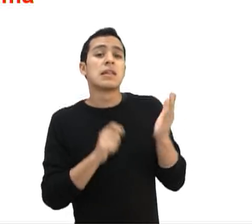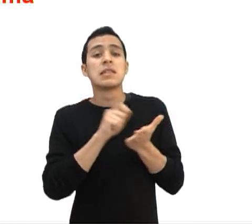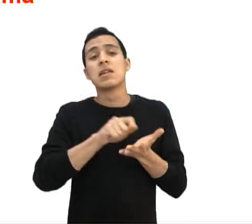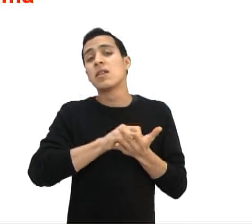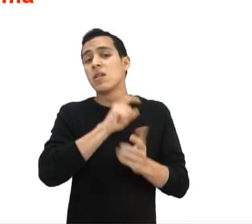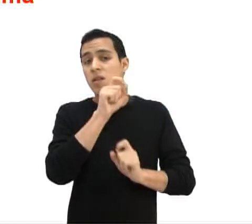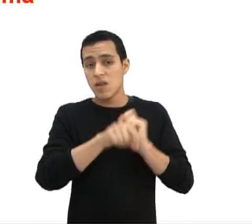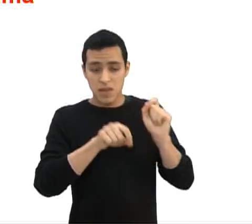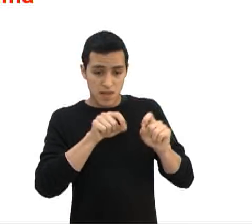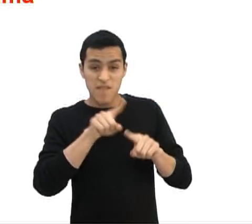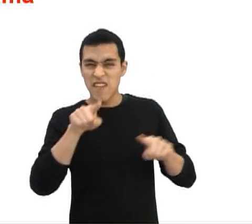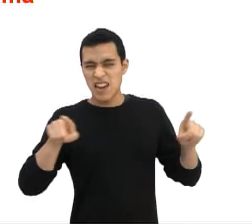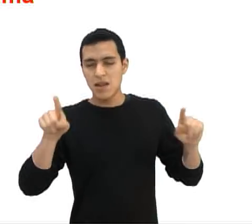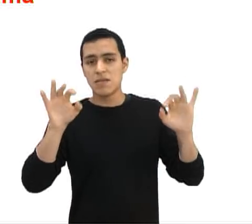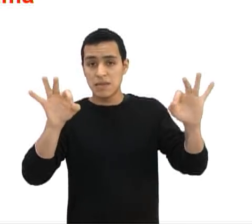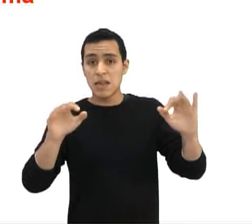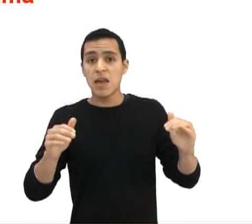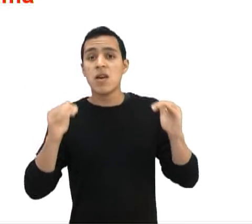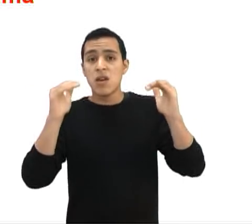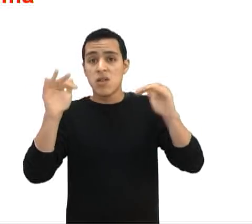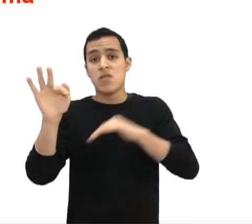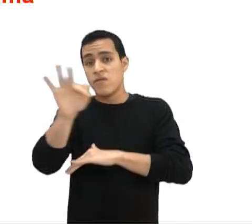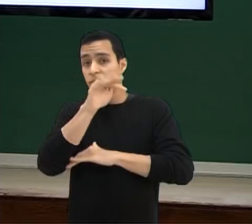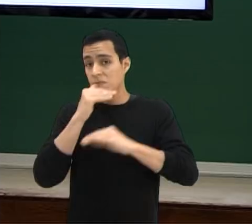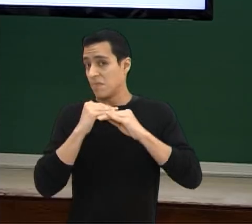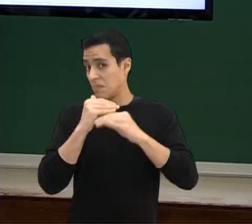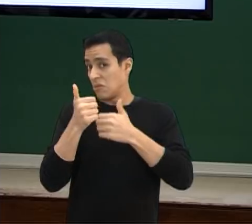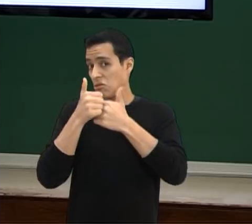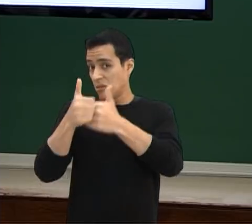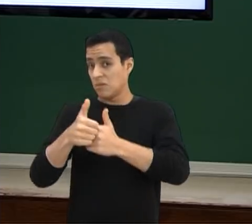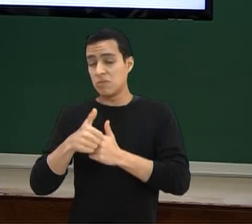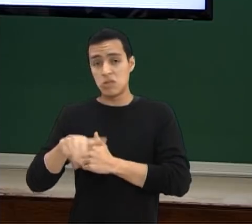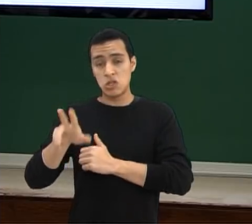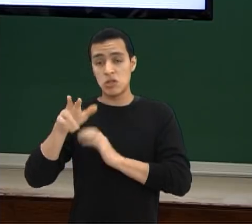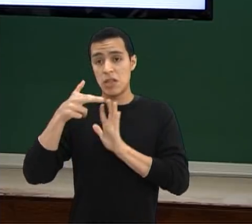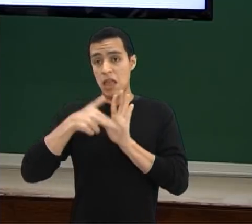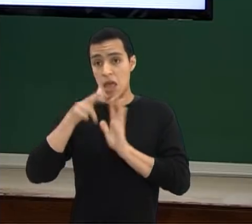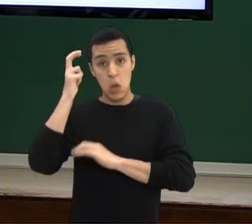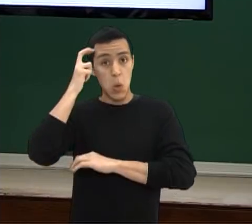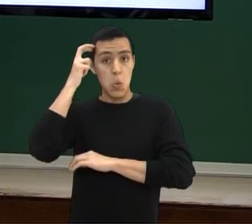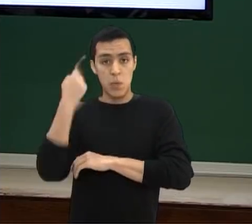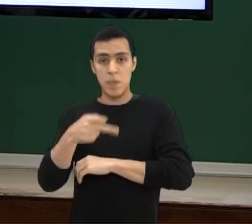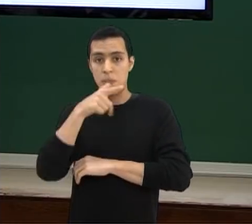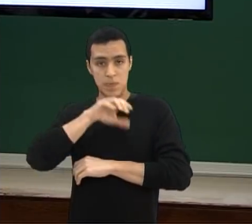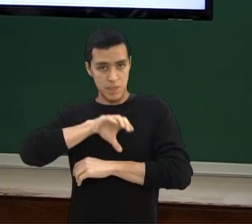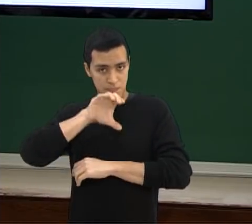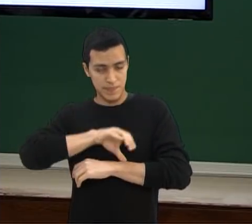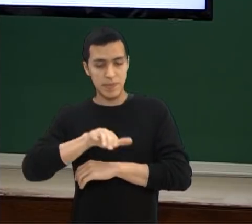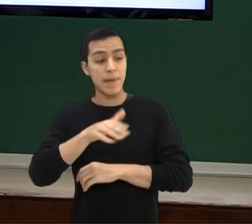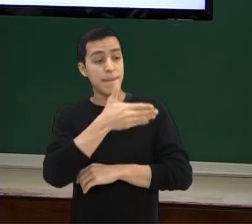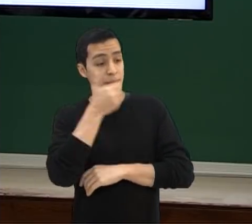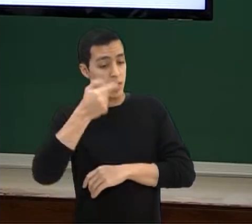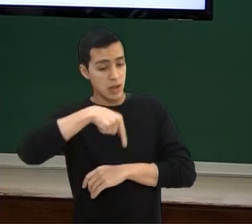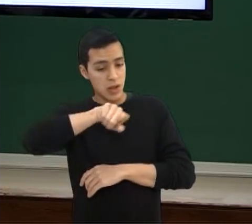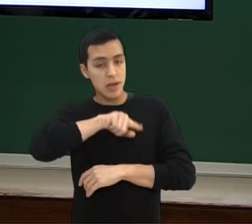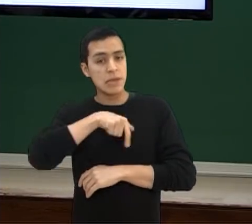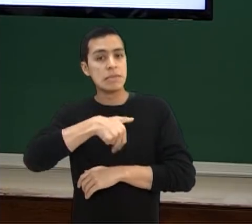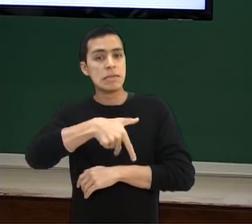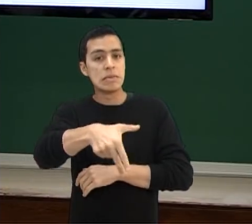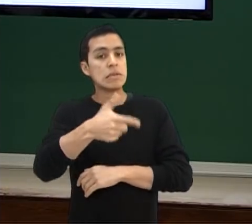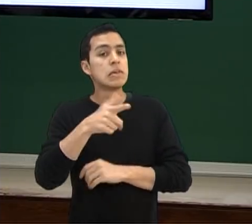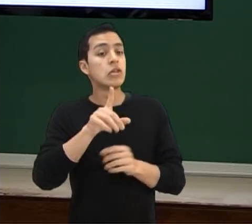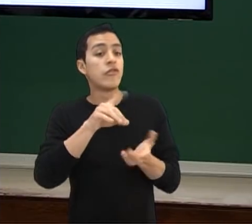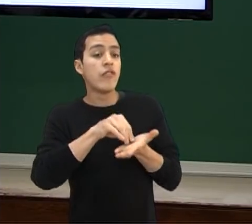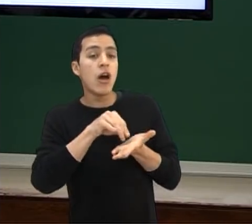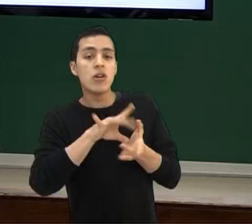escrever numa variante formal, padrão, né, de acordo com a norma culta da língua portuguesa. É melhor nós irmos andando, falta